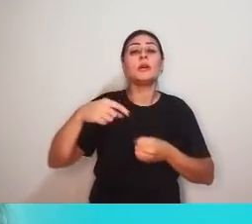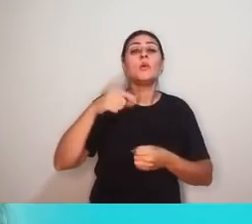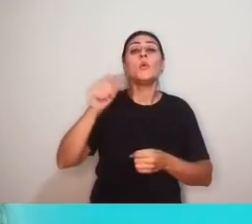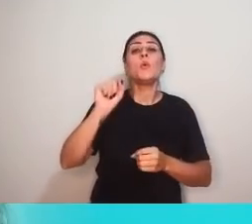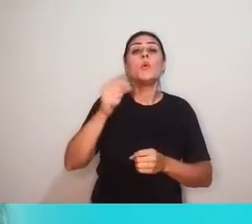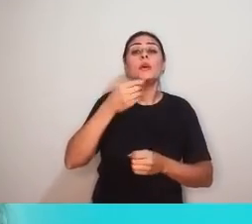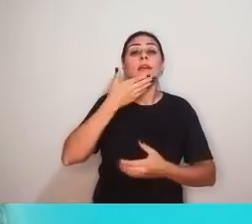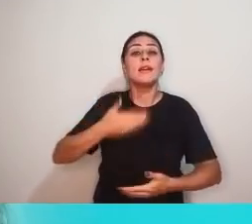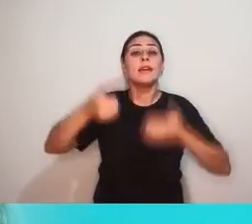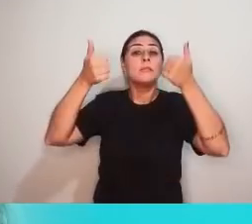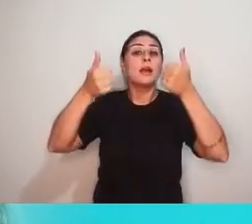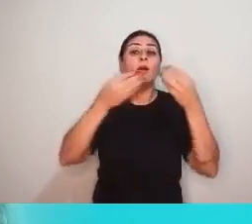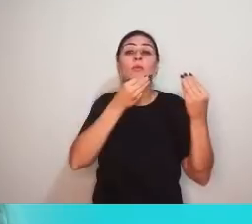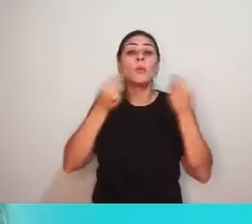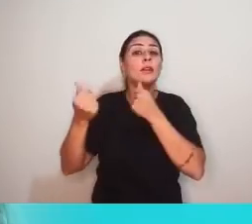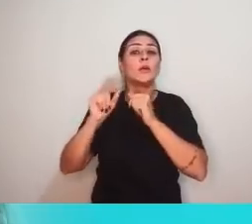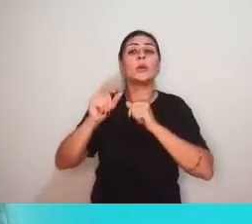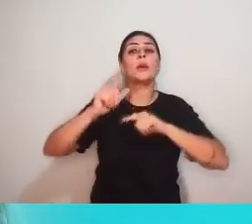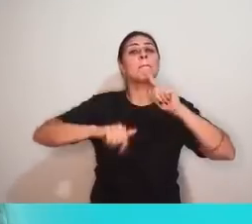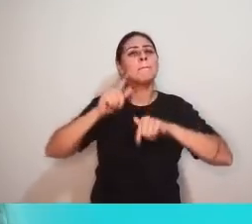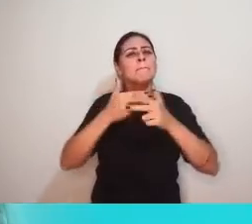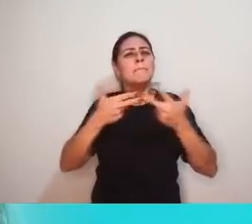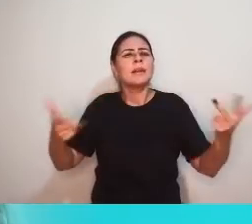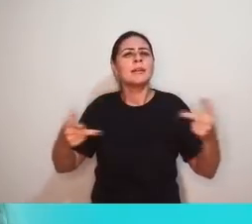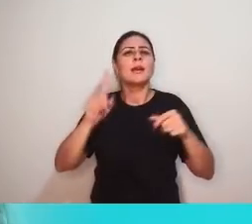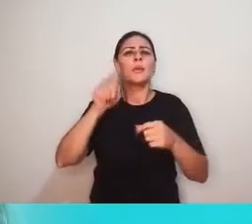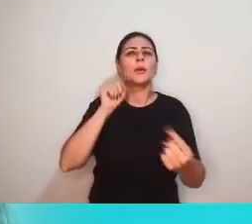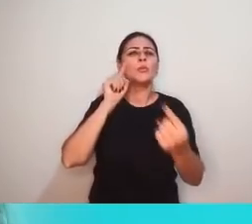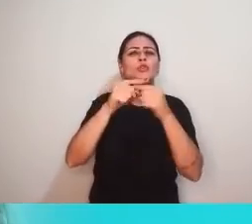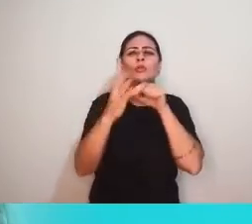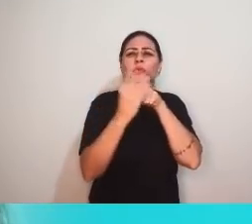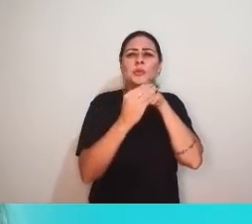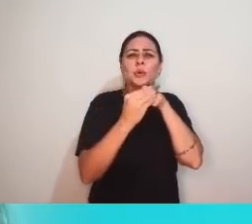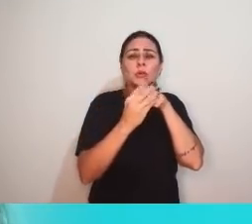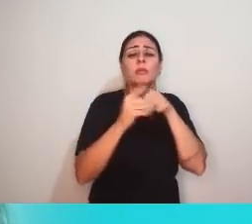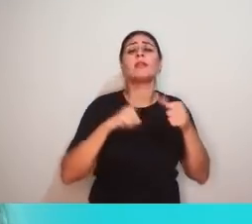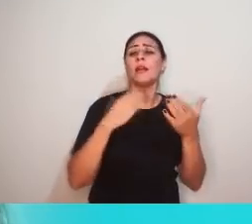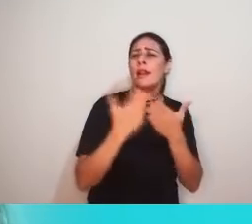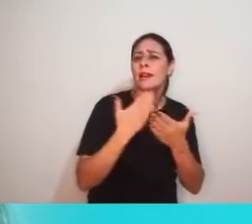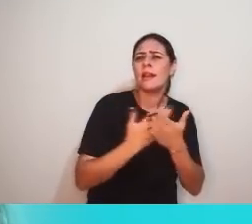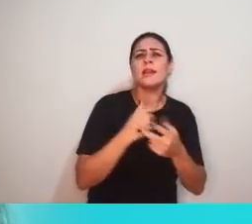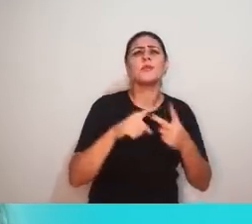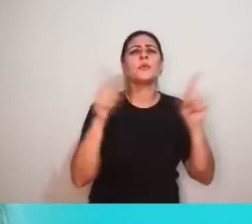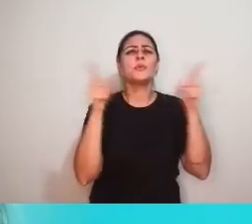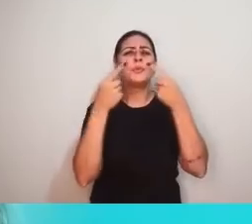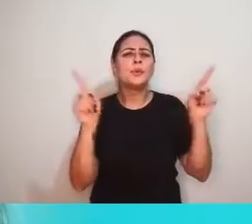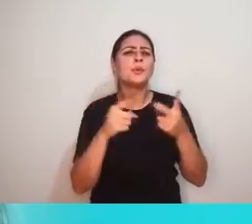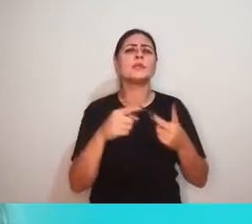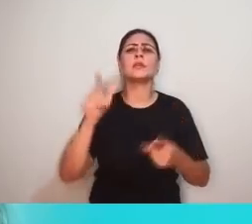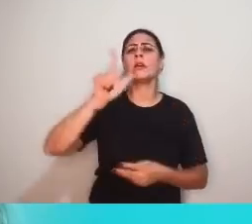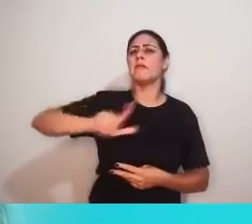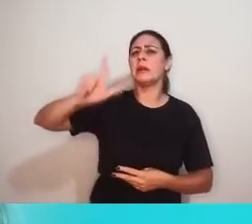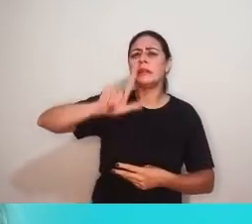e usar. O que ele tem de vantagem se registrando? Uma quantidade muito grande de recursos. que são objetos de conhecimento. Então, ele tem